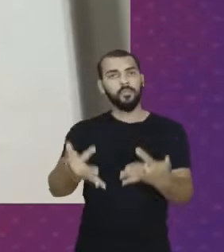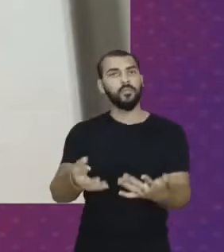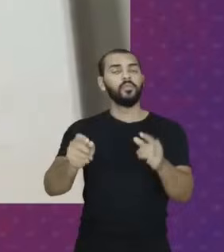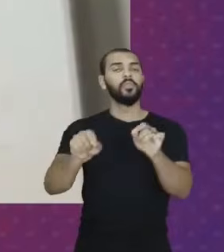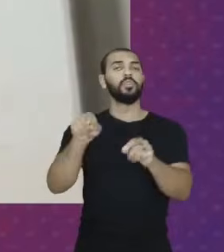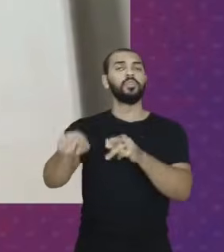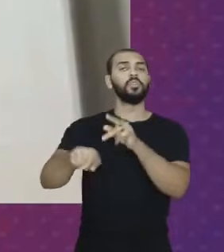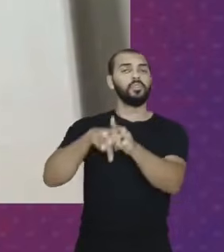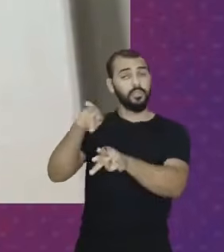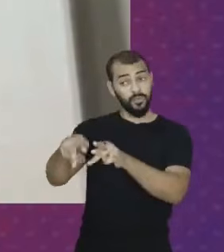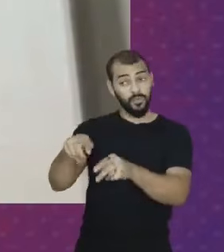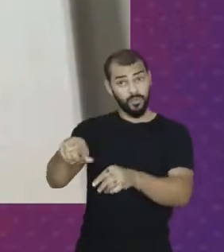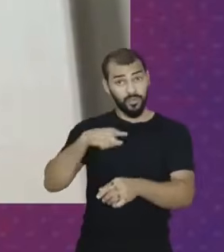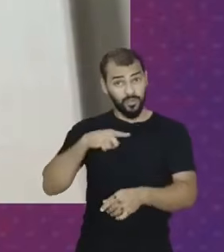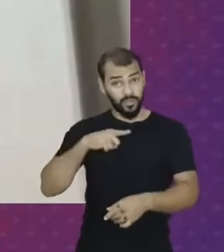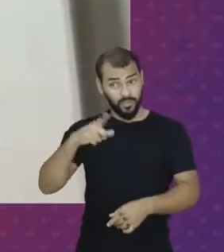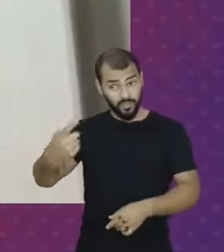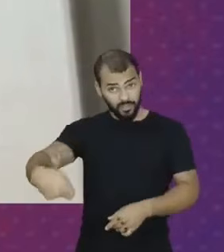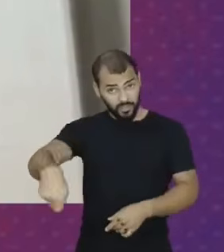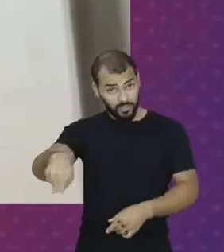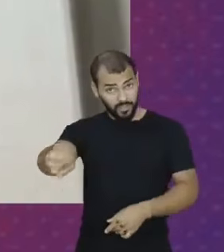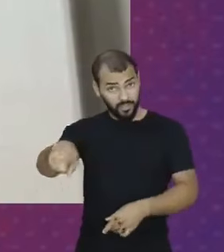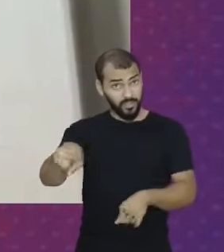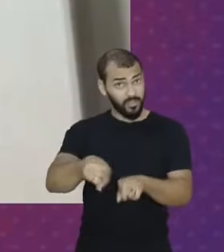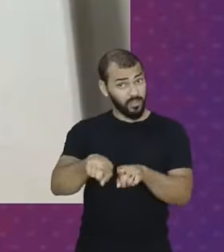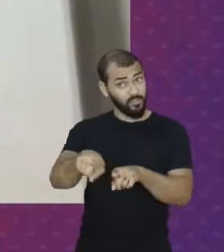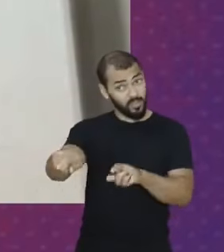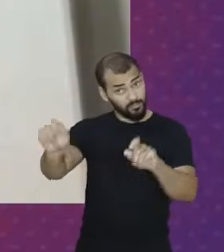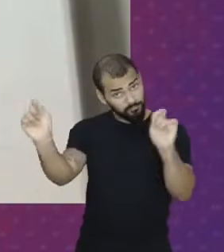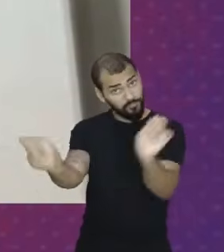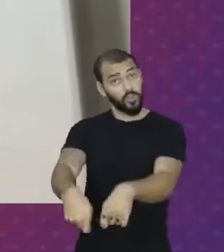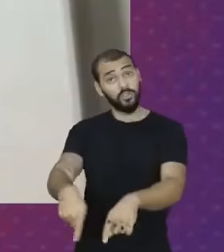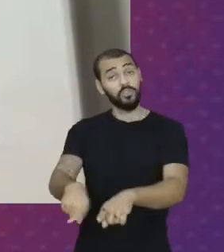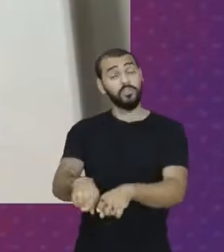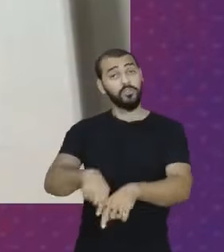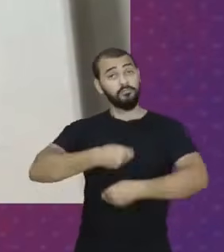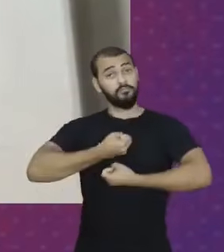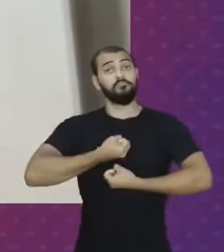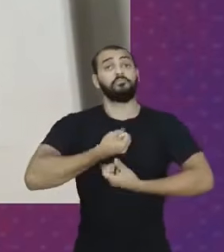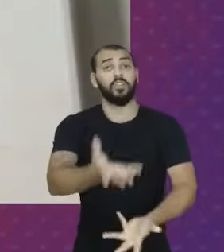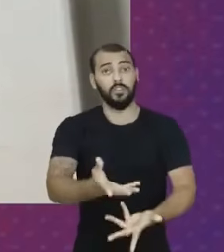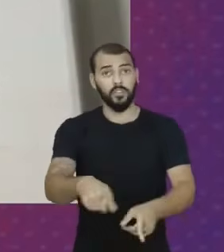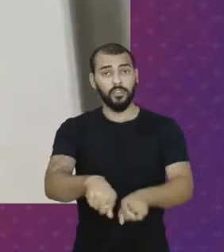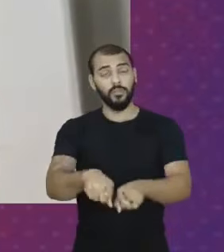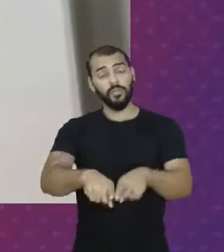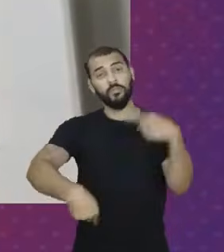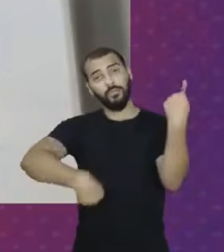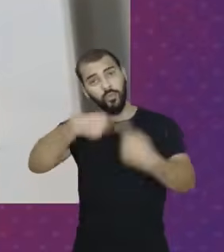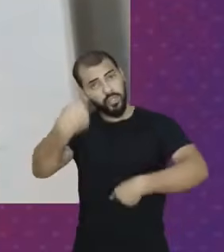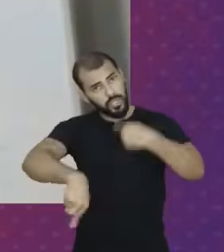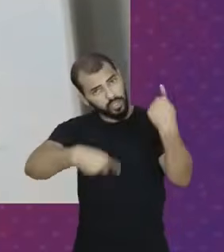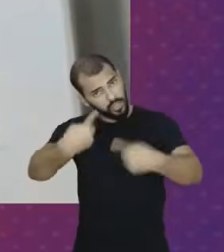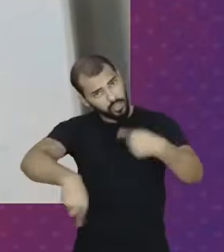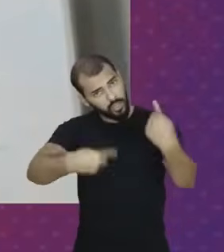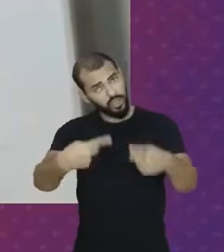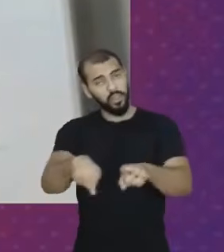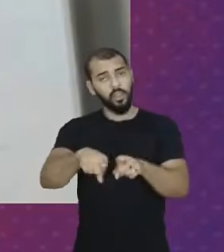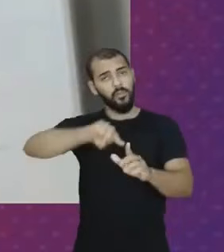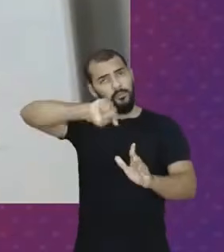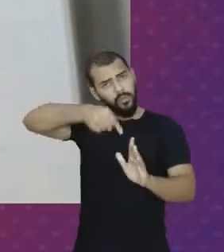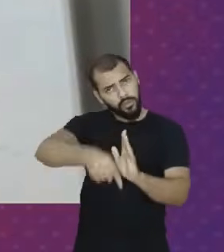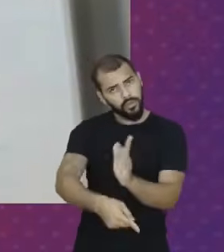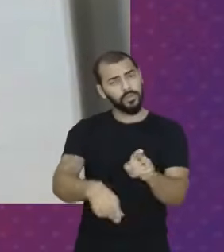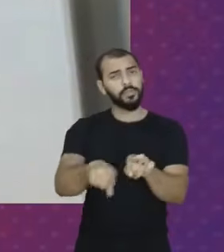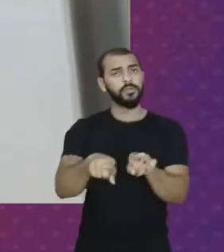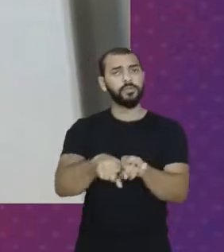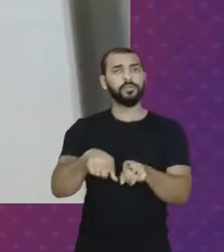lá com essas necessidades e que essa população também tem a capacidade de dizer, de falar sobre políticas públicas, de dizer aquilo que é a necessidade, de dizer